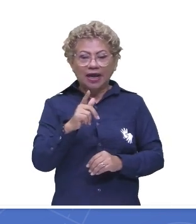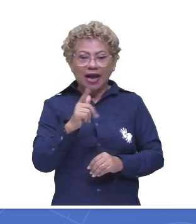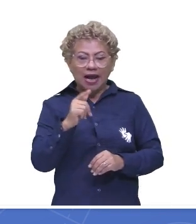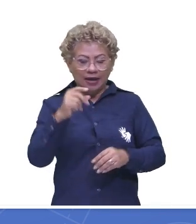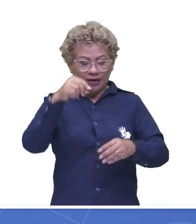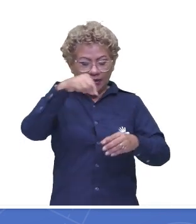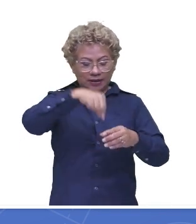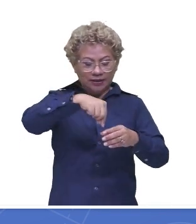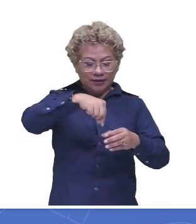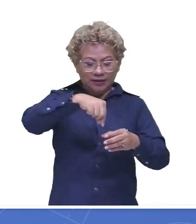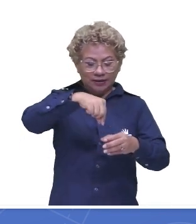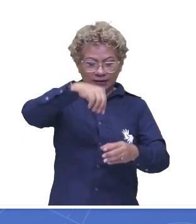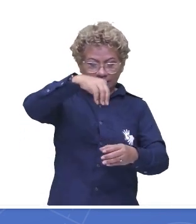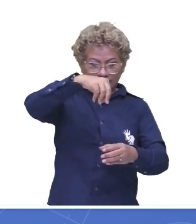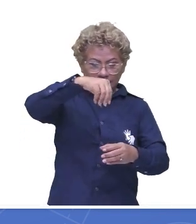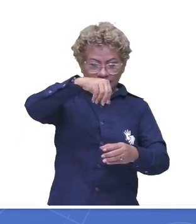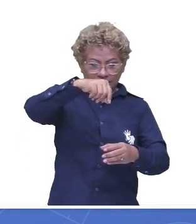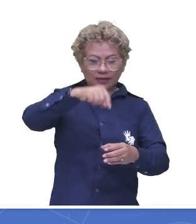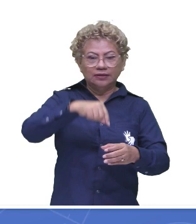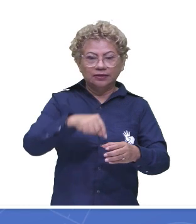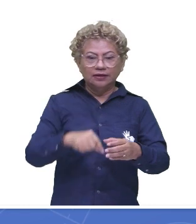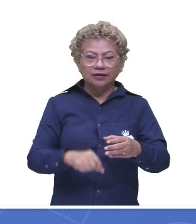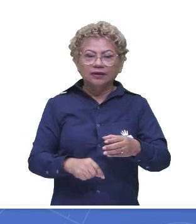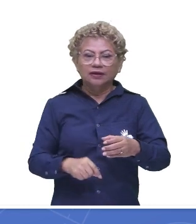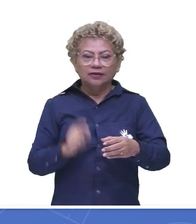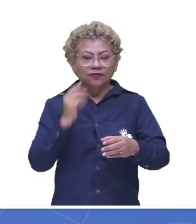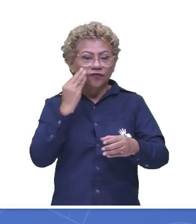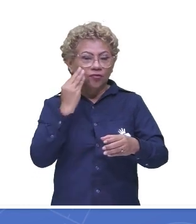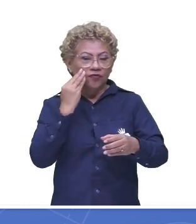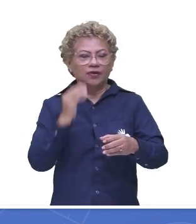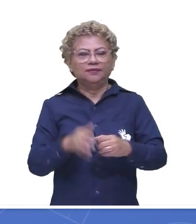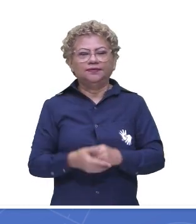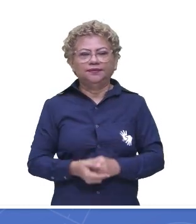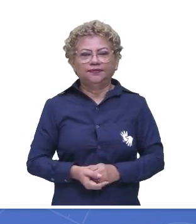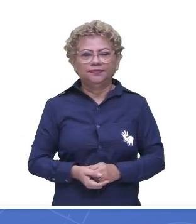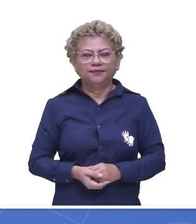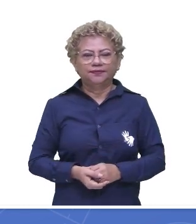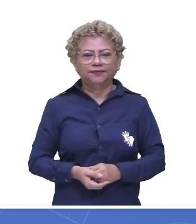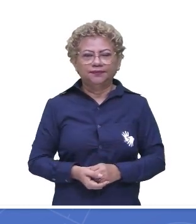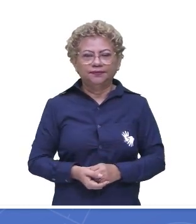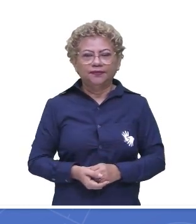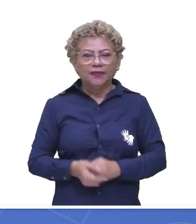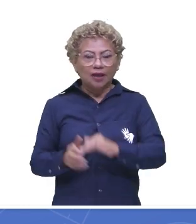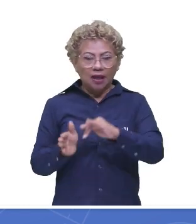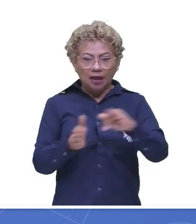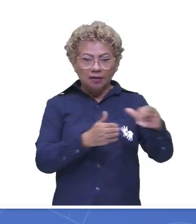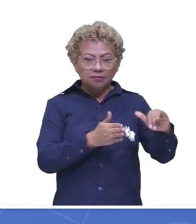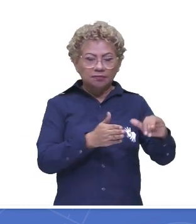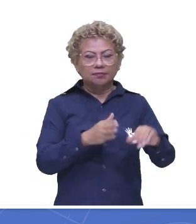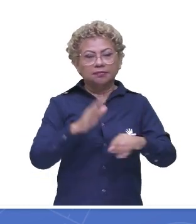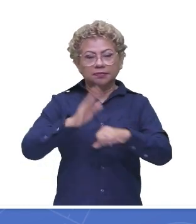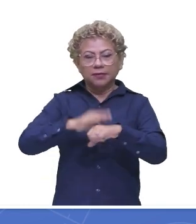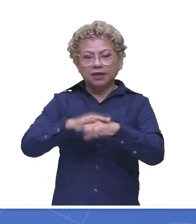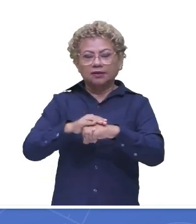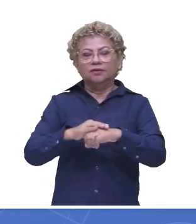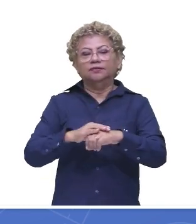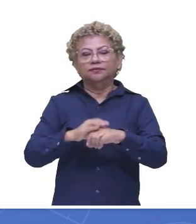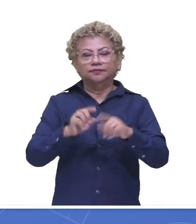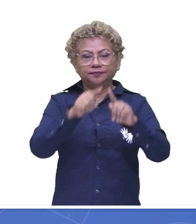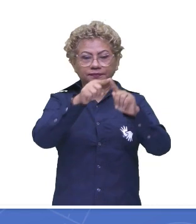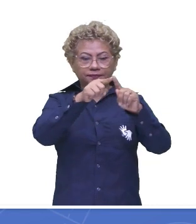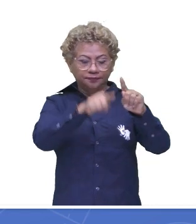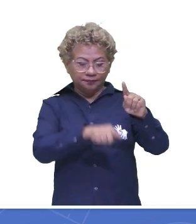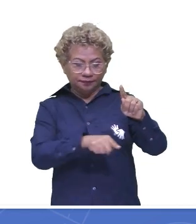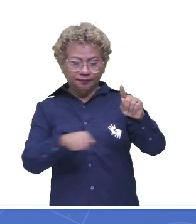você enche a garrafa até a boca, tá certo? Vamos só analisar o gráfico logo, né? Veja só, nós temos aqui, olha, o ponto. O ponto é